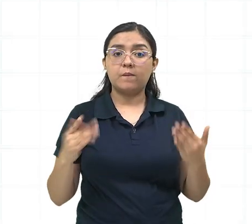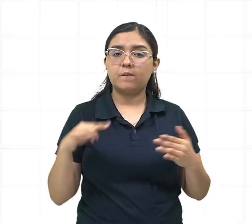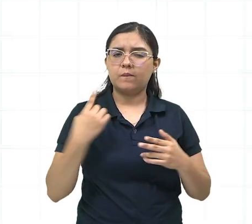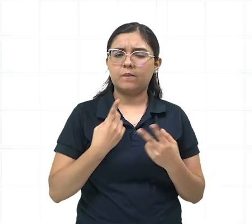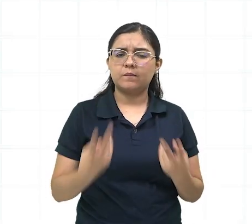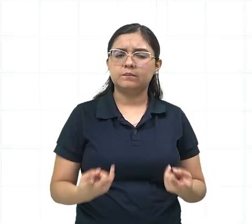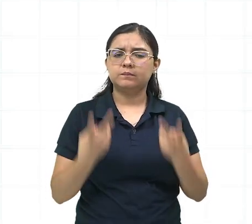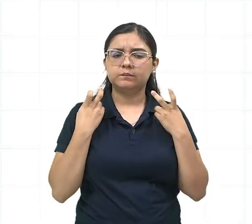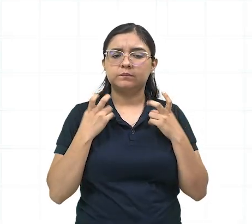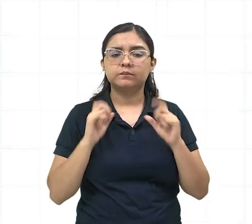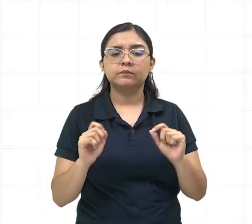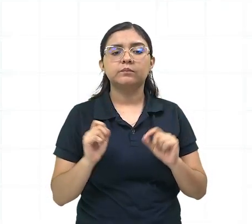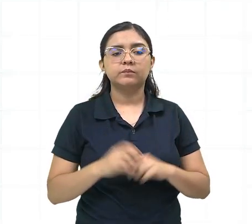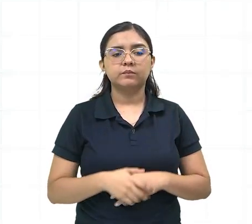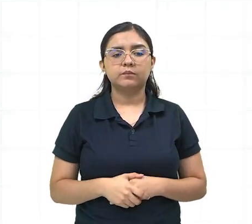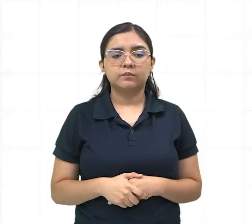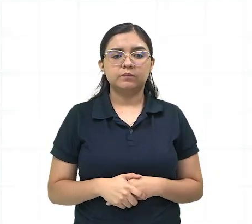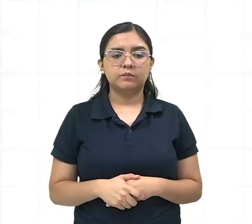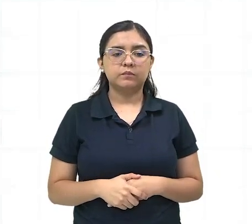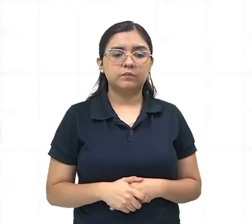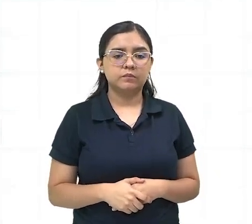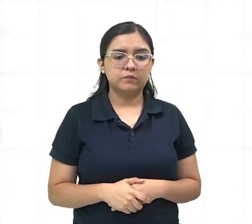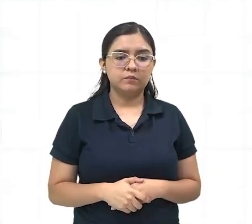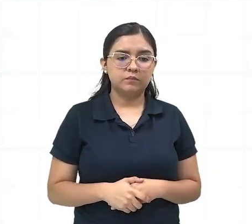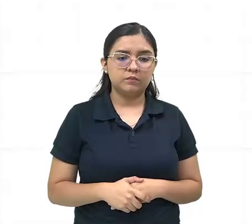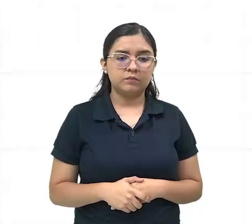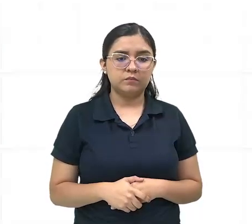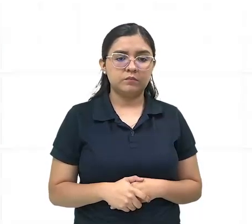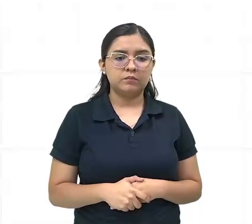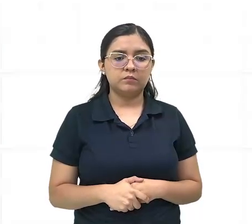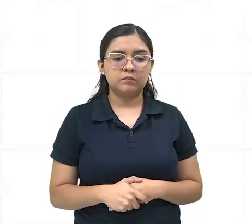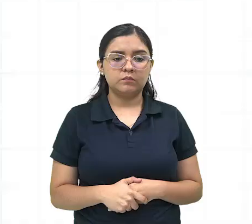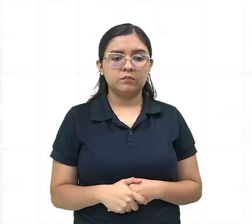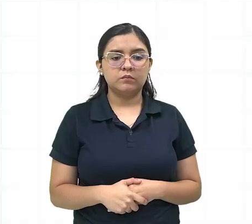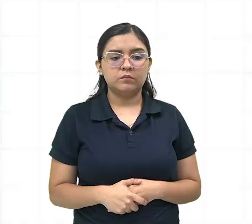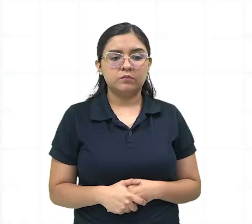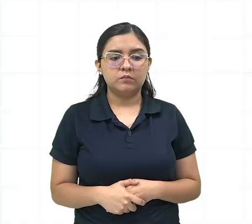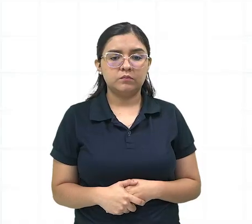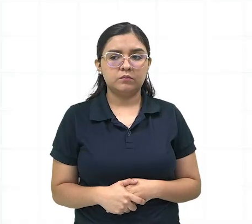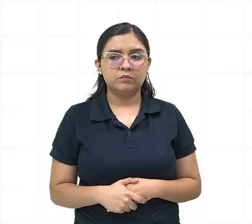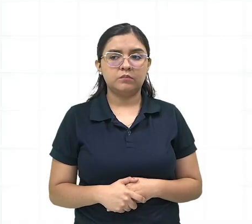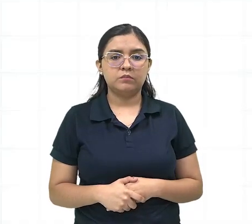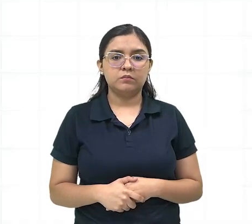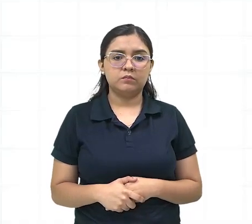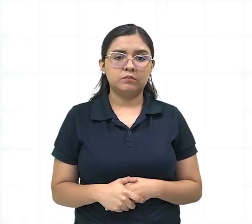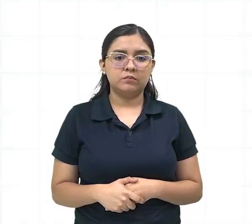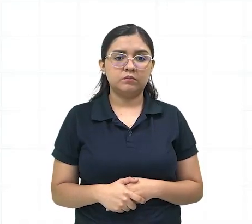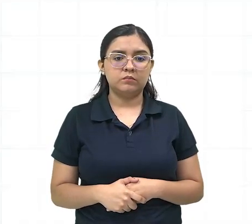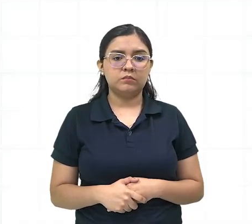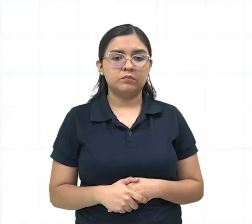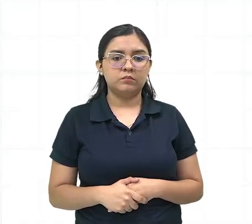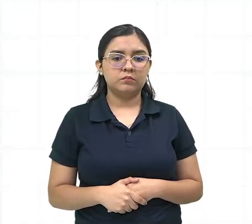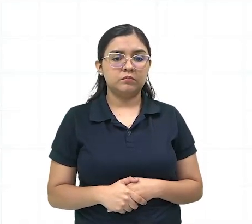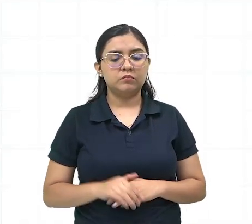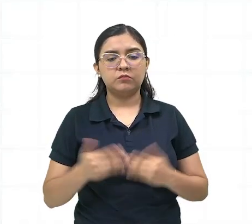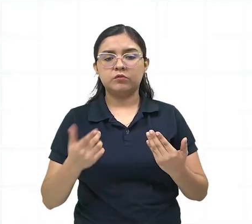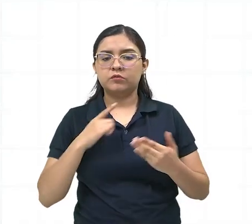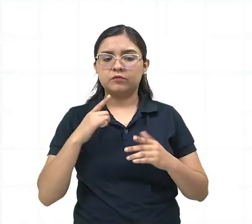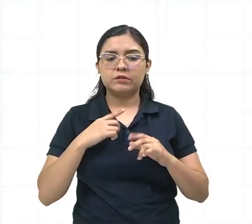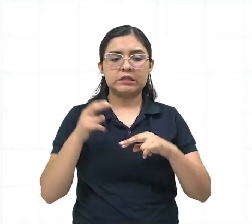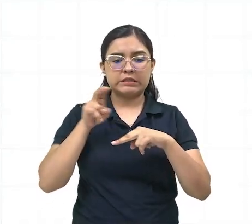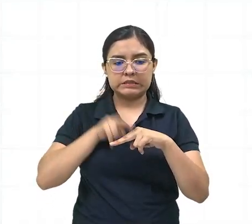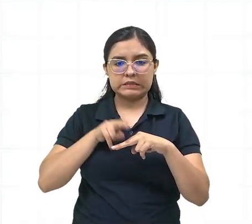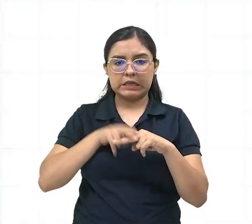gente consegue perceber que a ação acontece no meio e não importa, né? Onde você senta, você vai